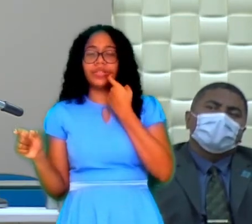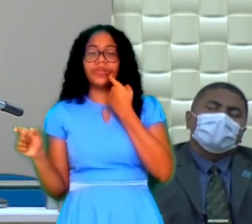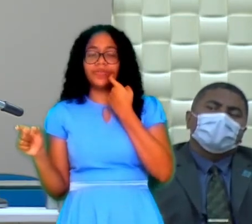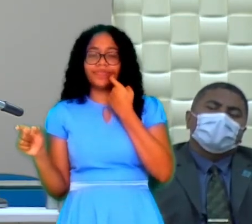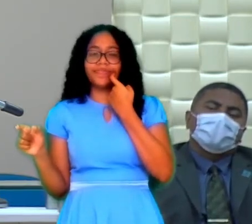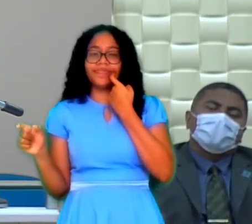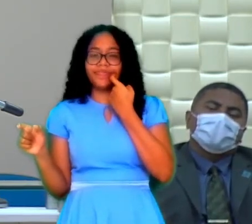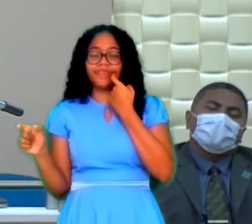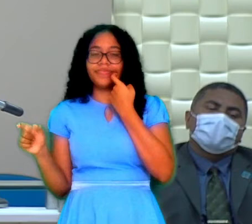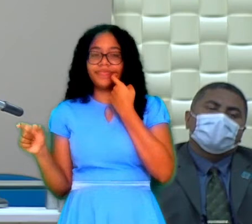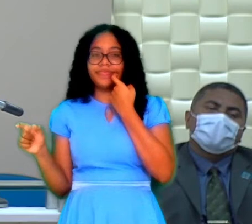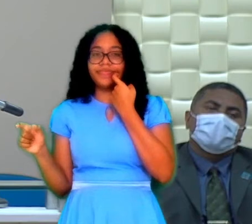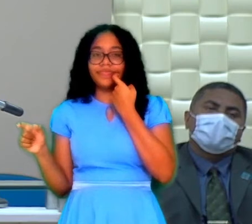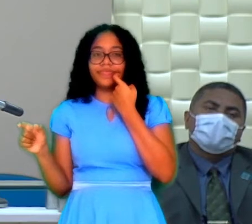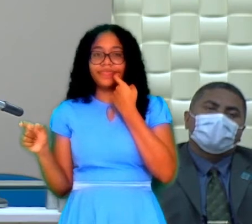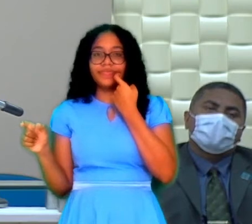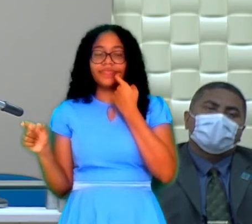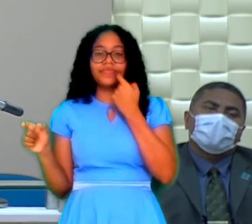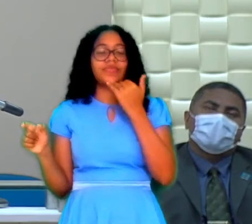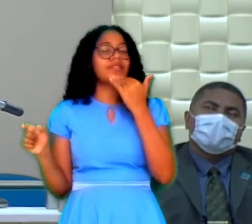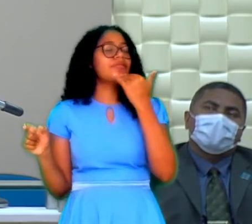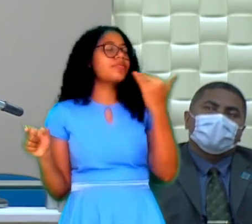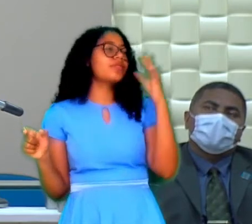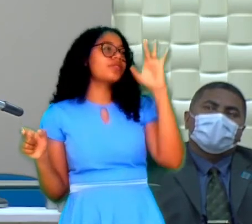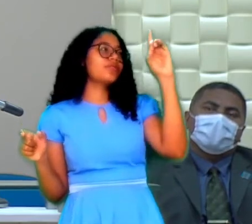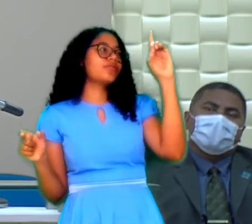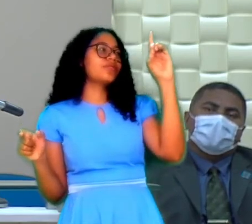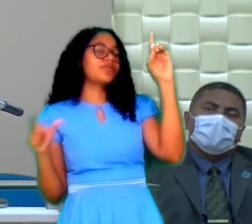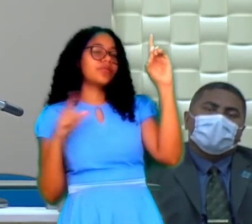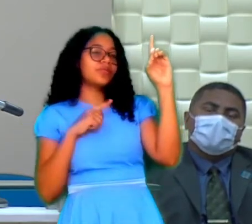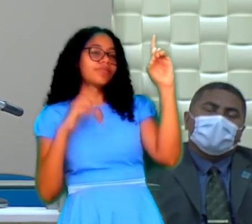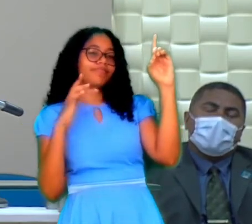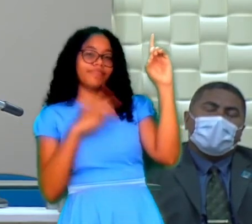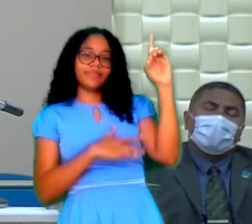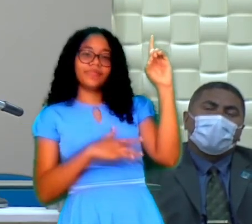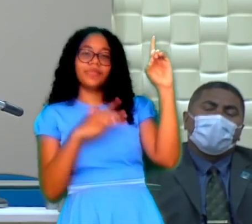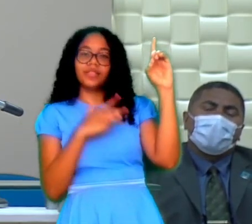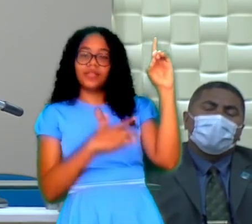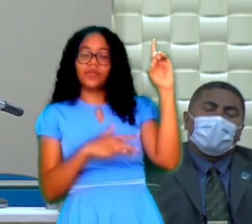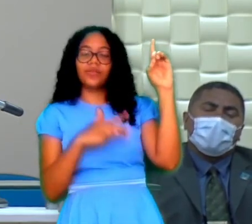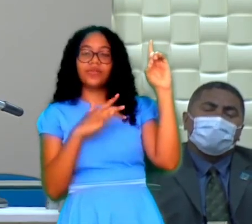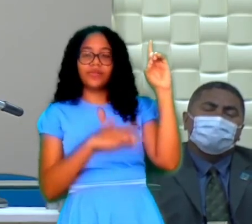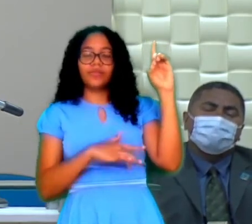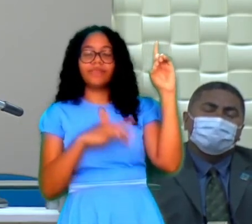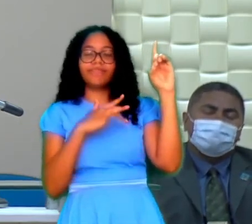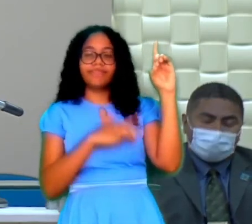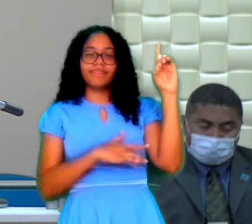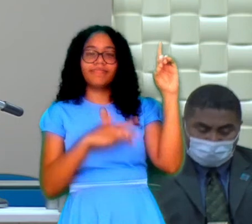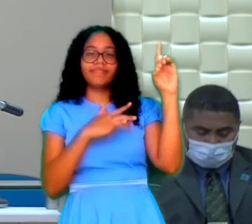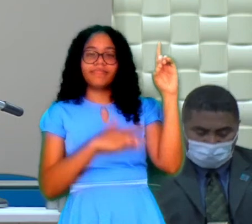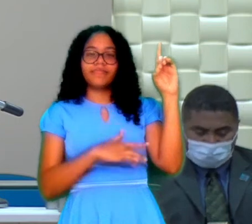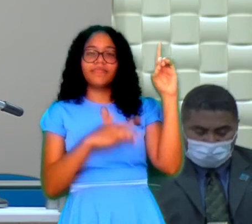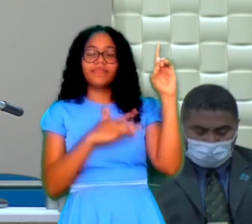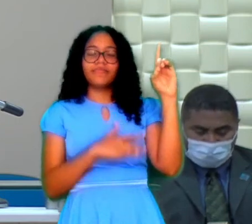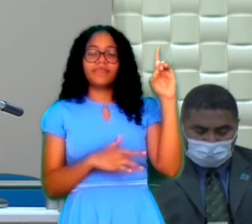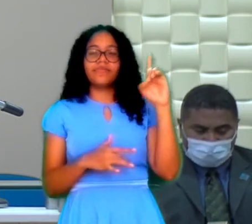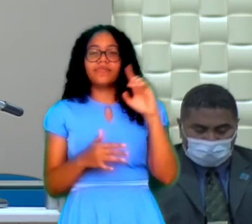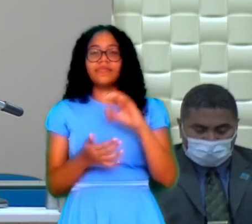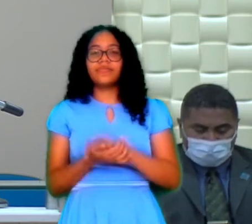firme, a gente lança ele na terra e volta, e aí vai ficar tudo bem. E o Senhor diz: não, o projeto não é